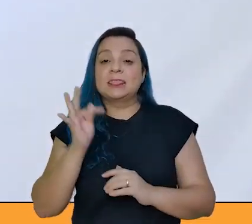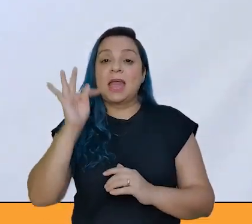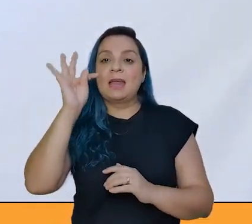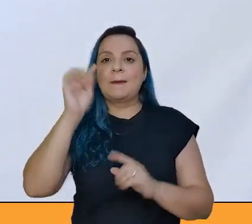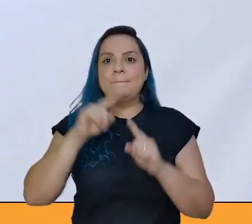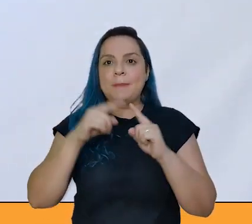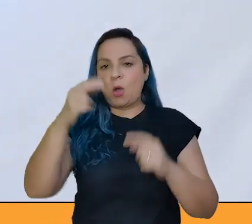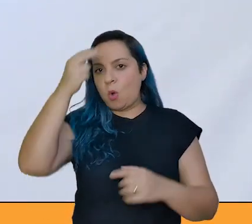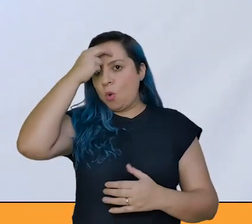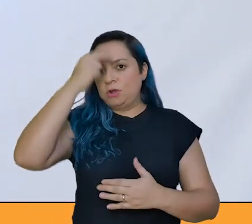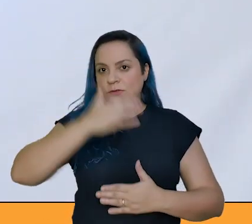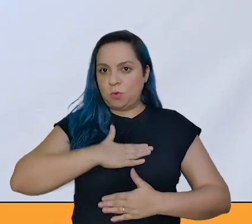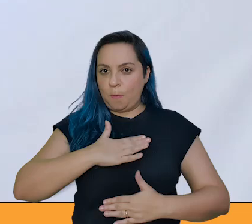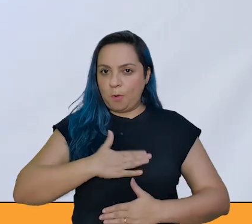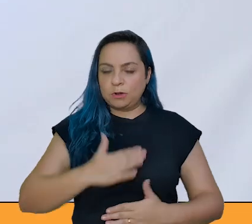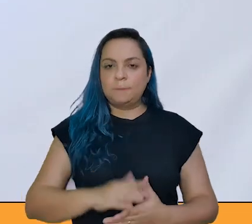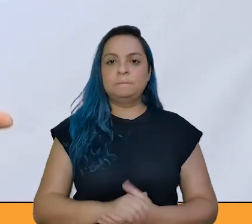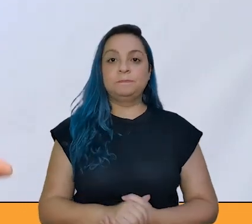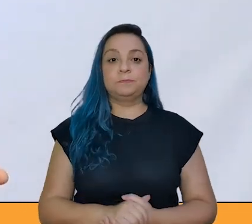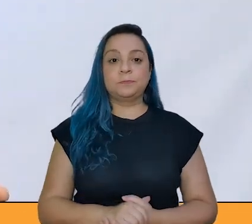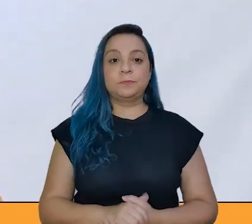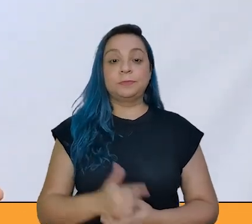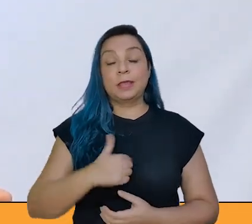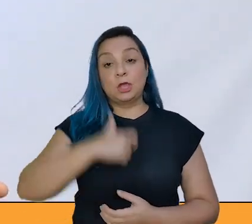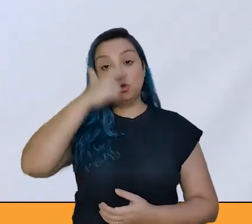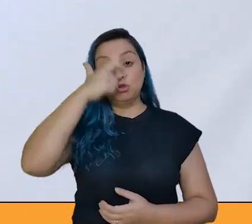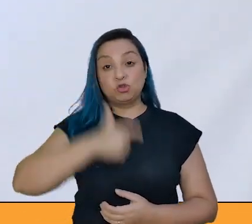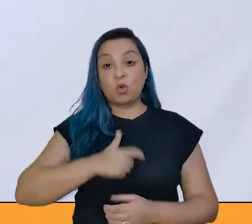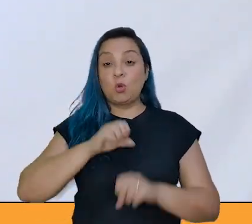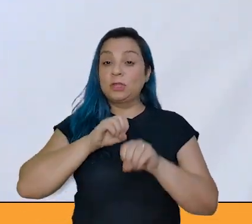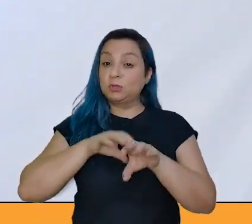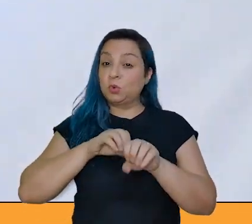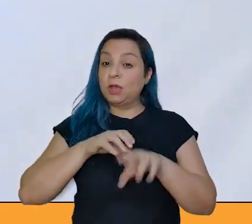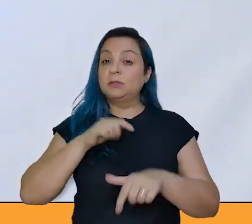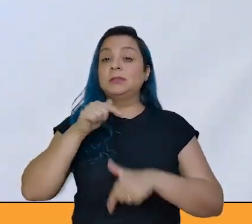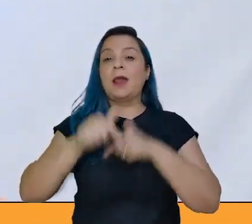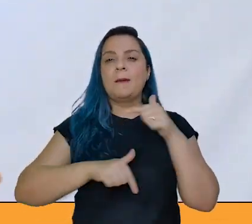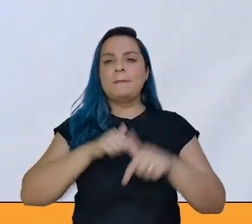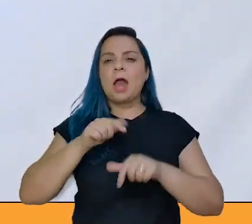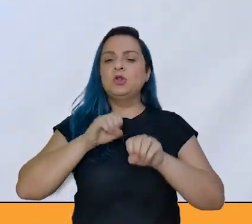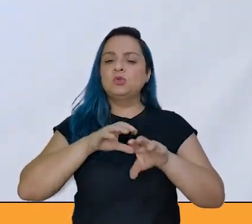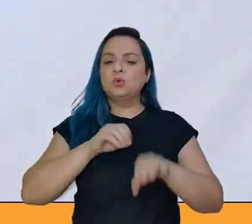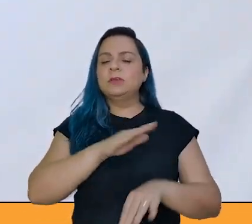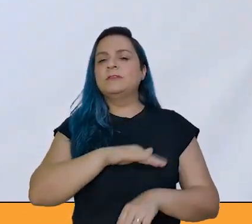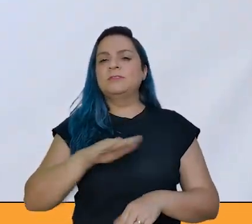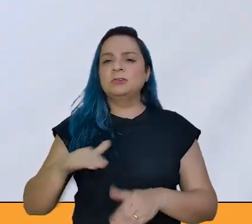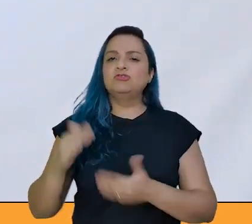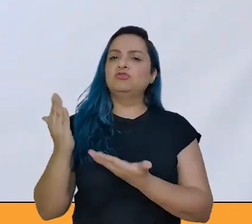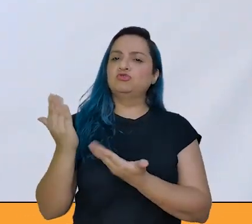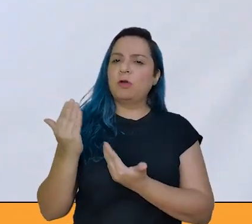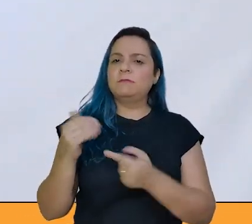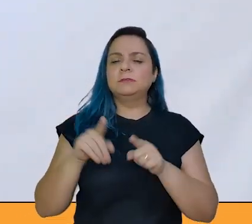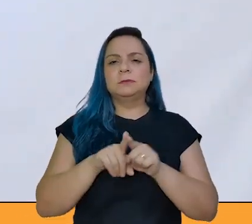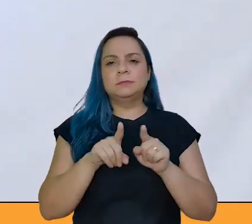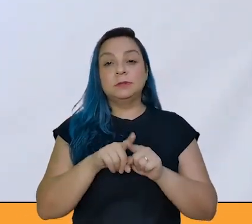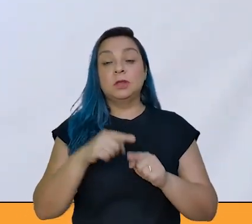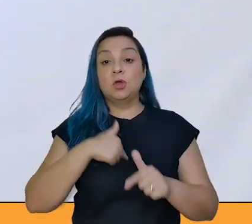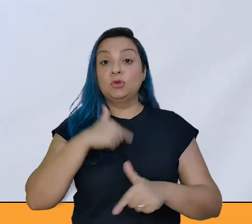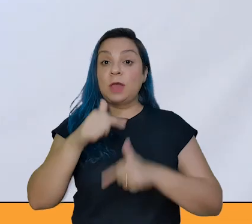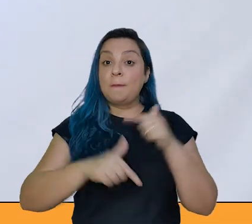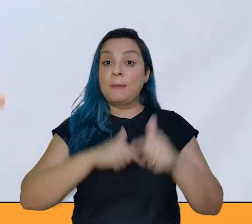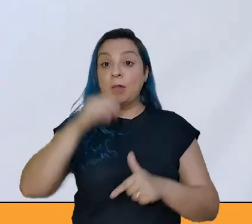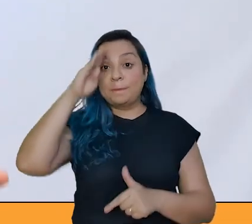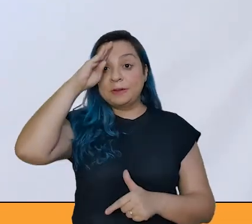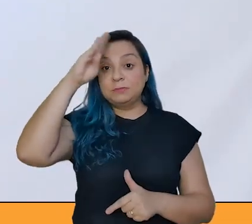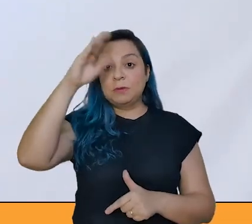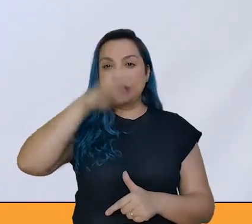como consciência corporal. Eu sou educadora, eu trabalho com educação infantil, infanto-juvenil, eu trabalho